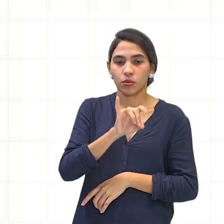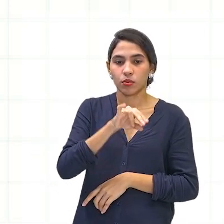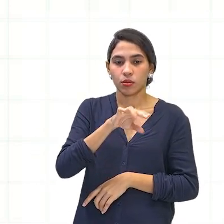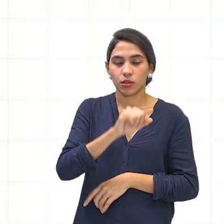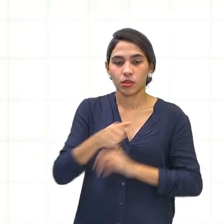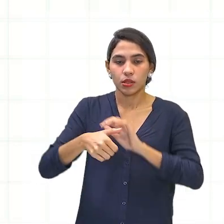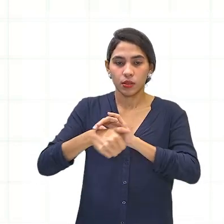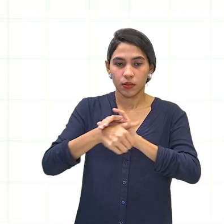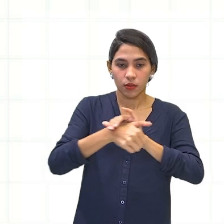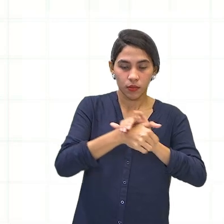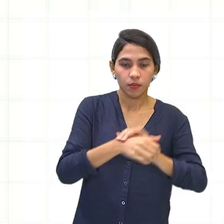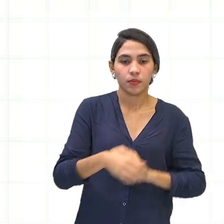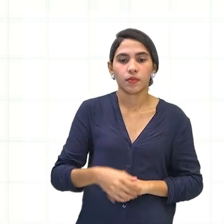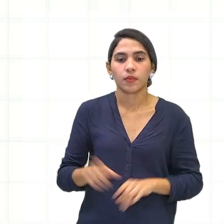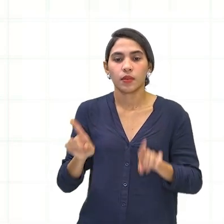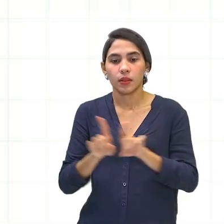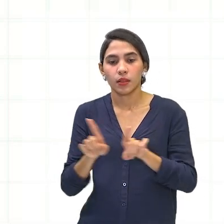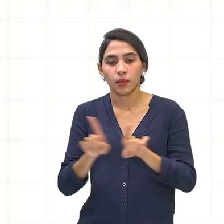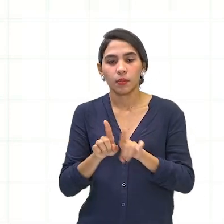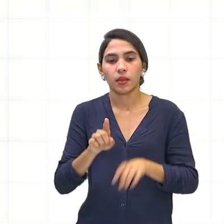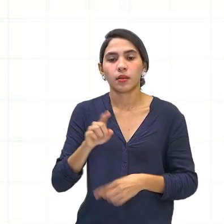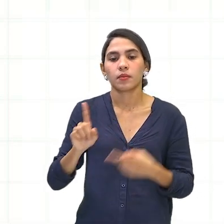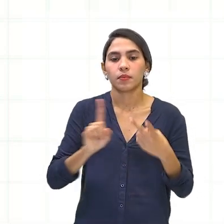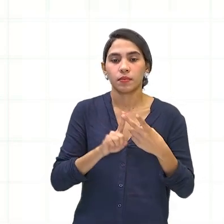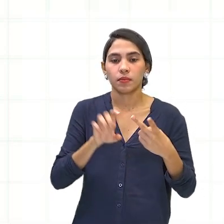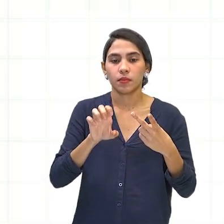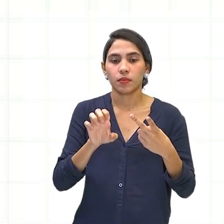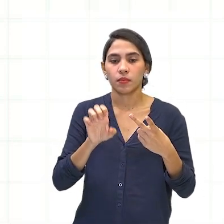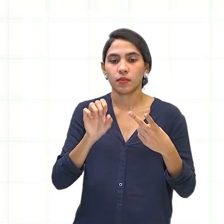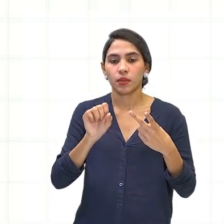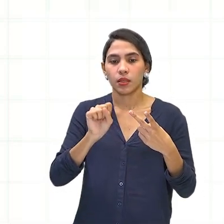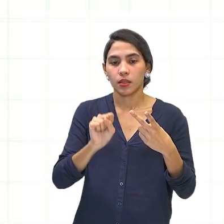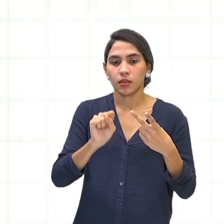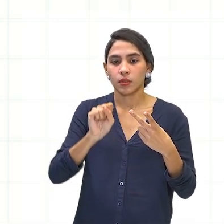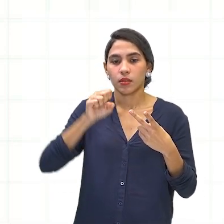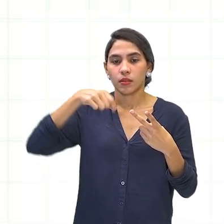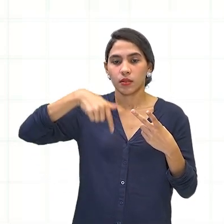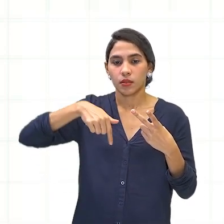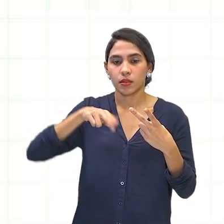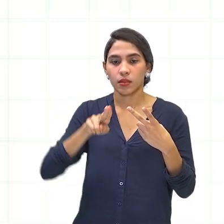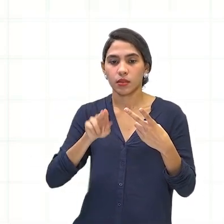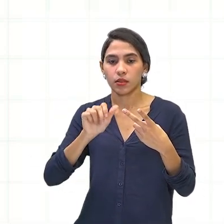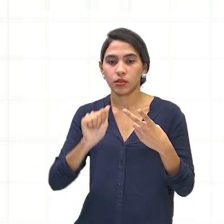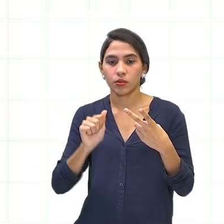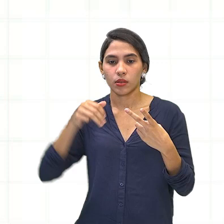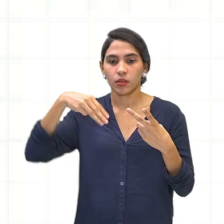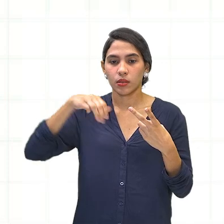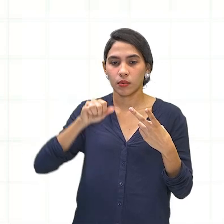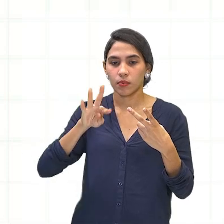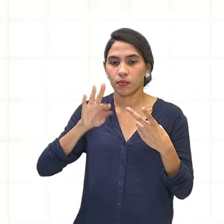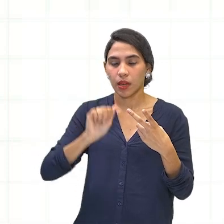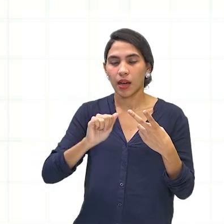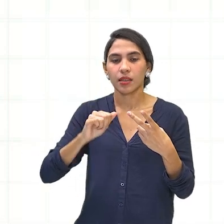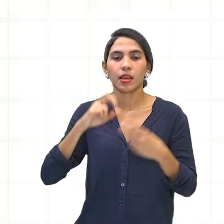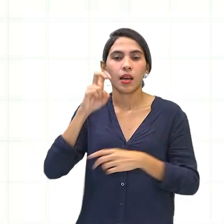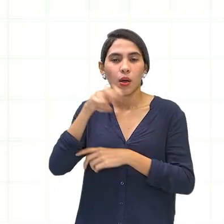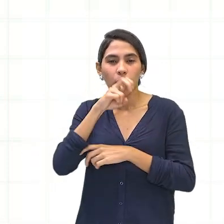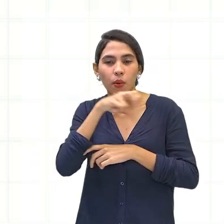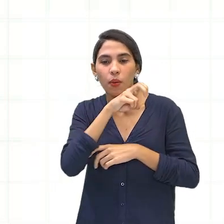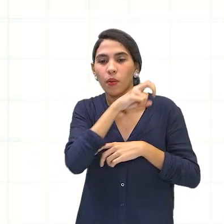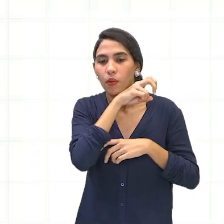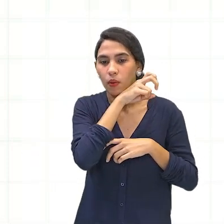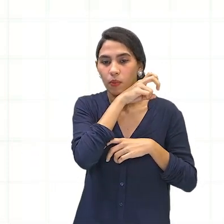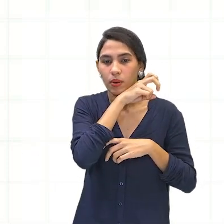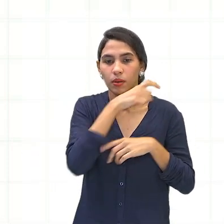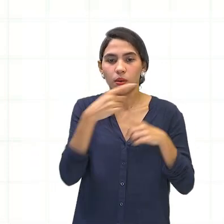os esquamata, e tem esse nome, né, de esquamata, quer dizer escamados, justamente por causa da presença